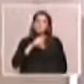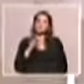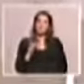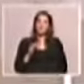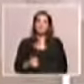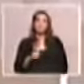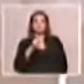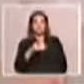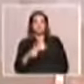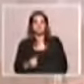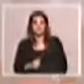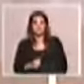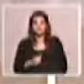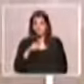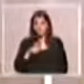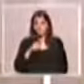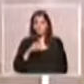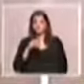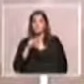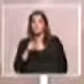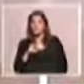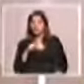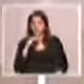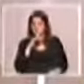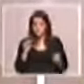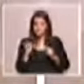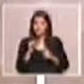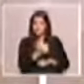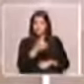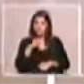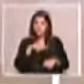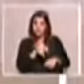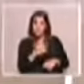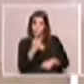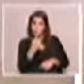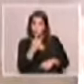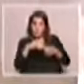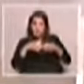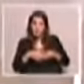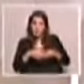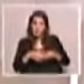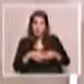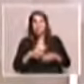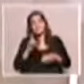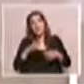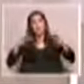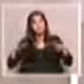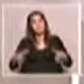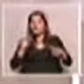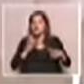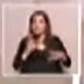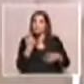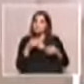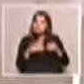tirar do tal quarto que tem no frigorífico embrulhado, em vez de tirar o quarto todo, a abrir, tirar um pouco, deixar